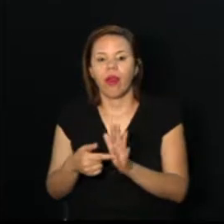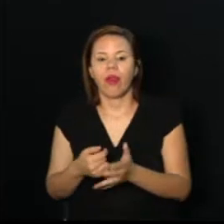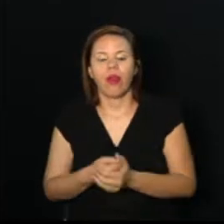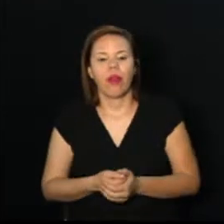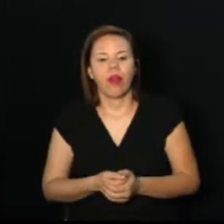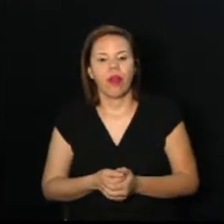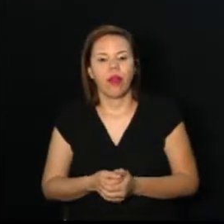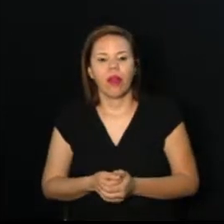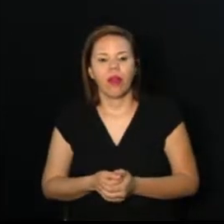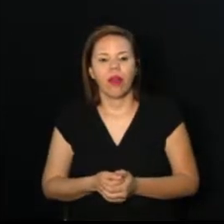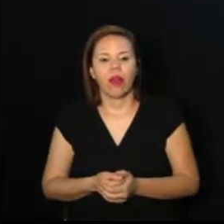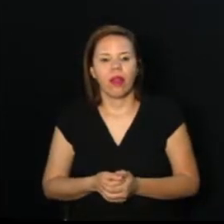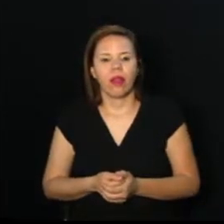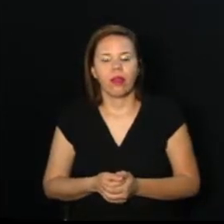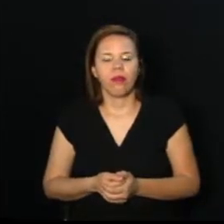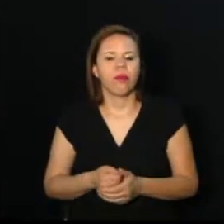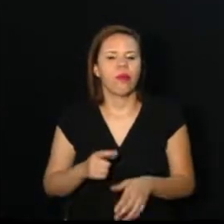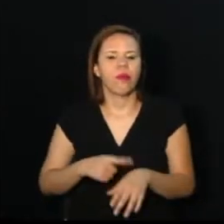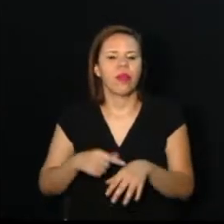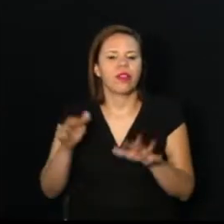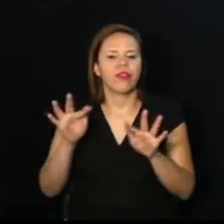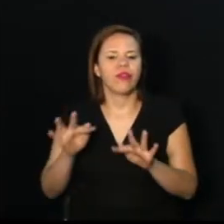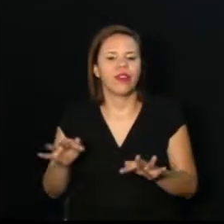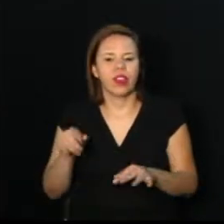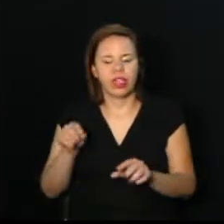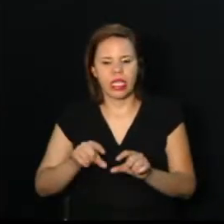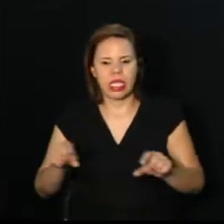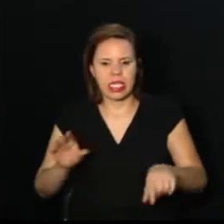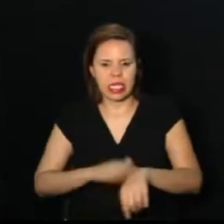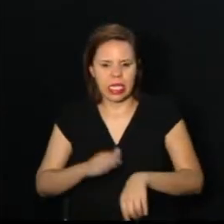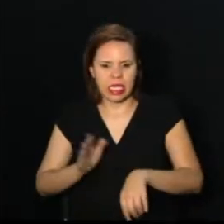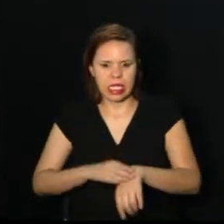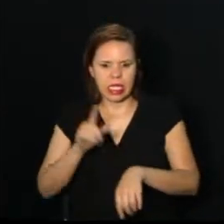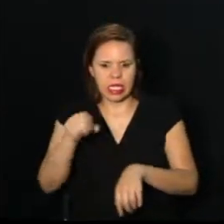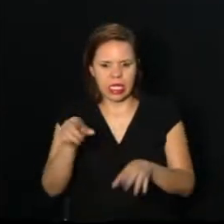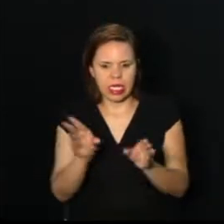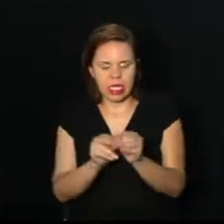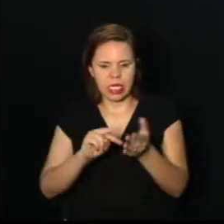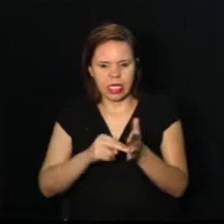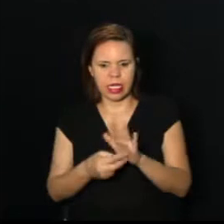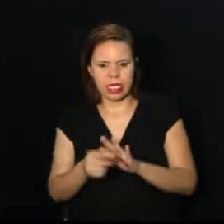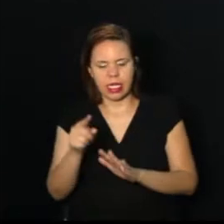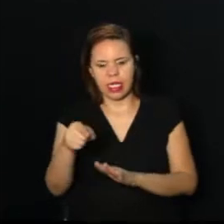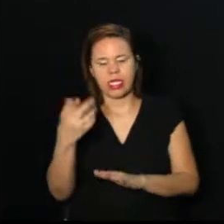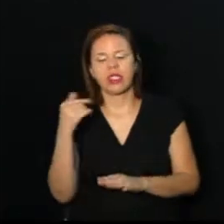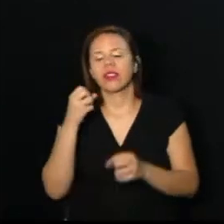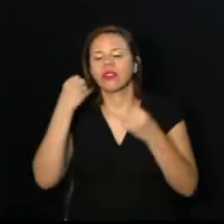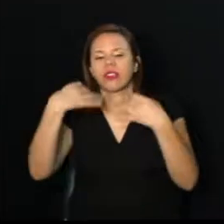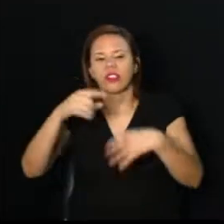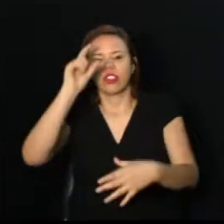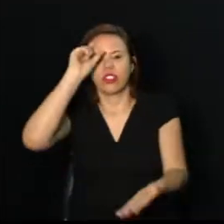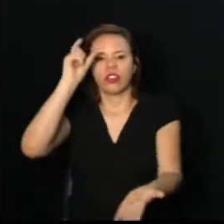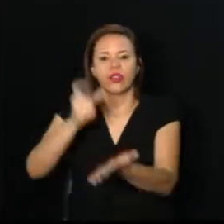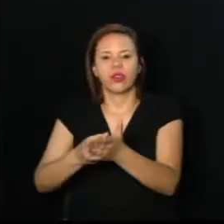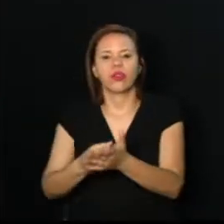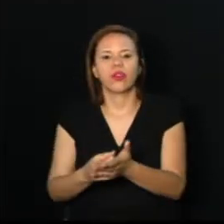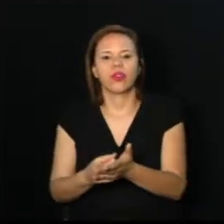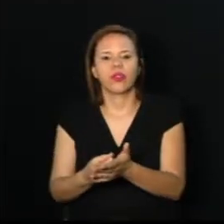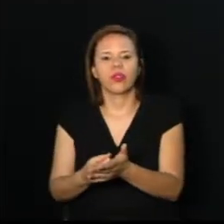momento muito feliz quando fez essa definição, que dislexia é